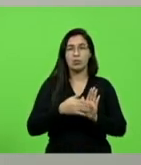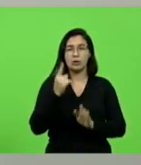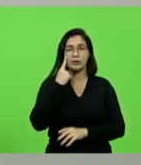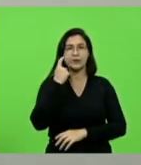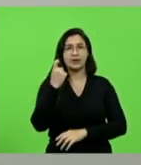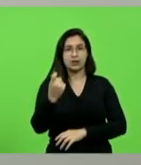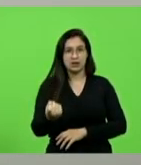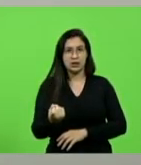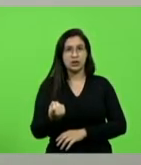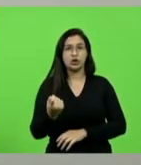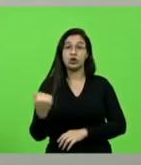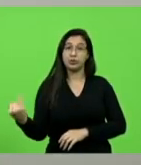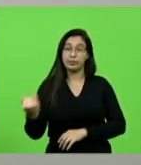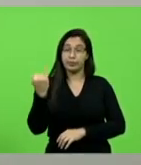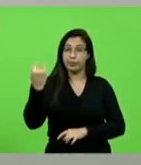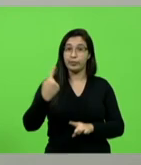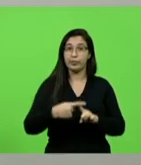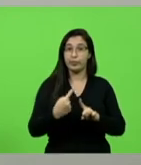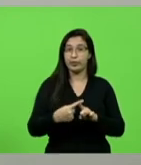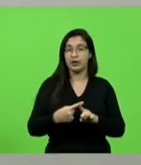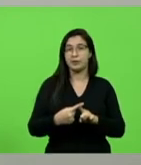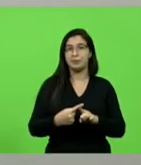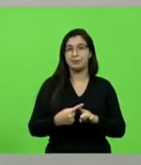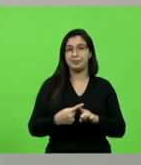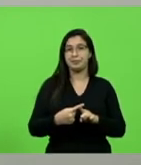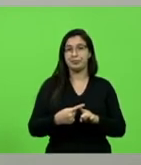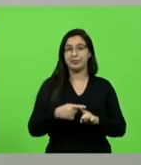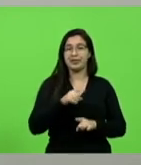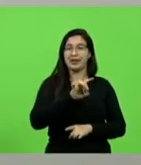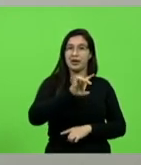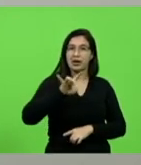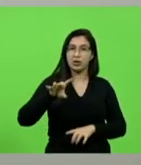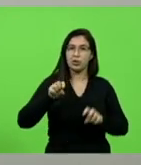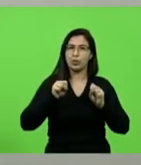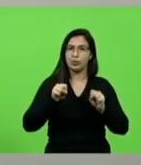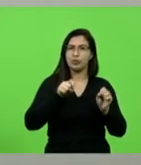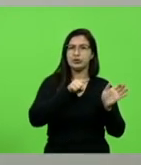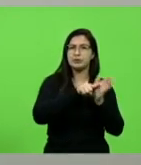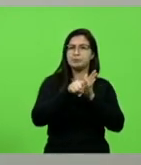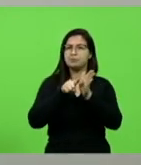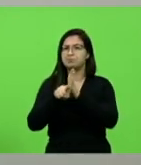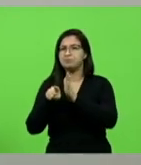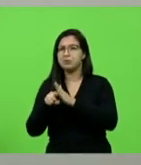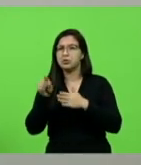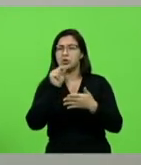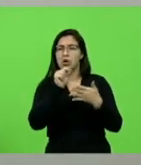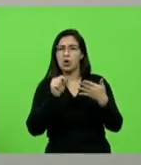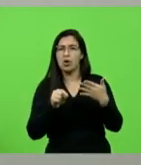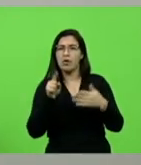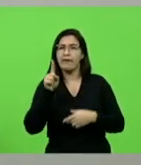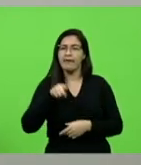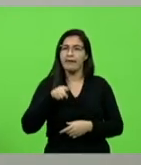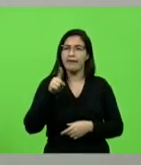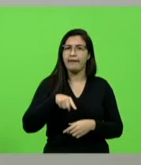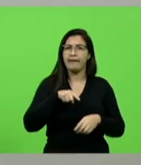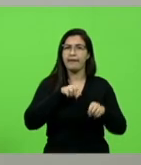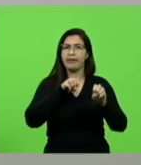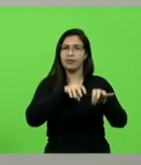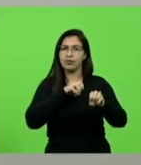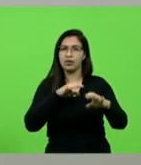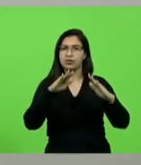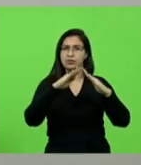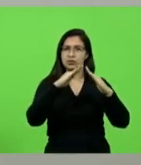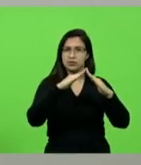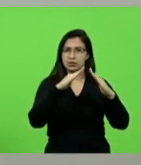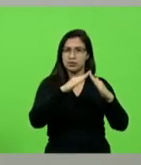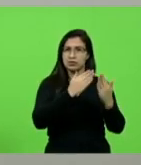fundamental, porque é importante que a gente possa, nesse momento, também questionar que será que essa a educação domiciliar,